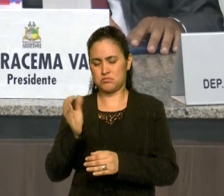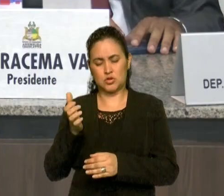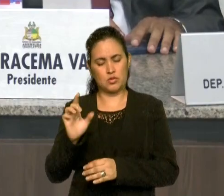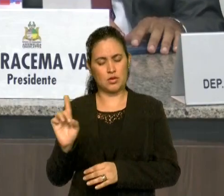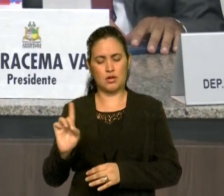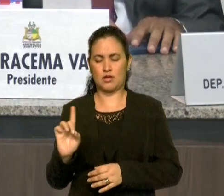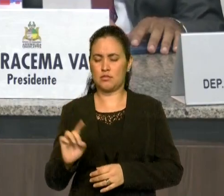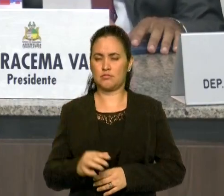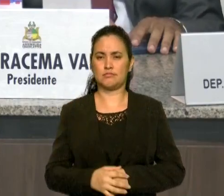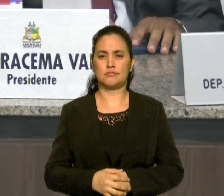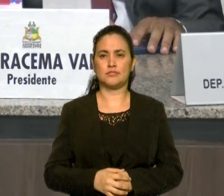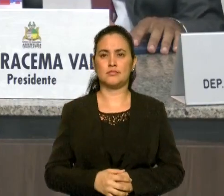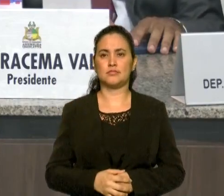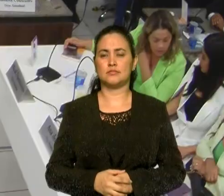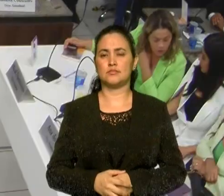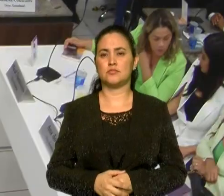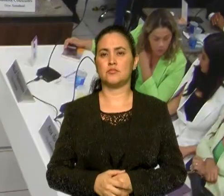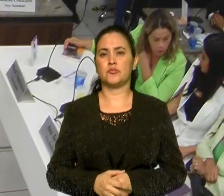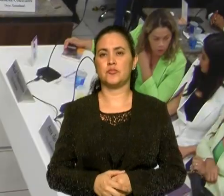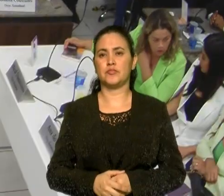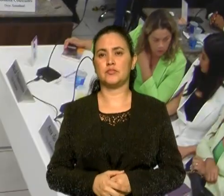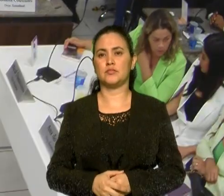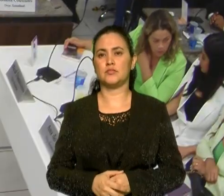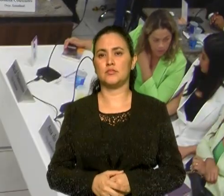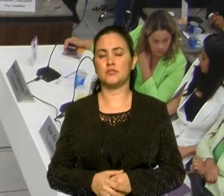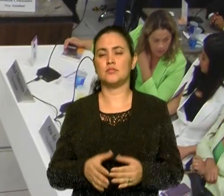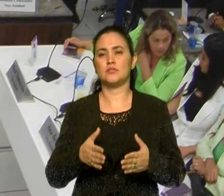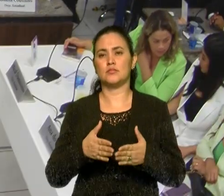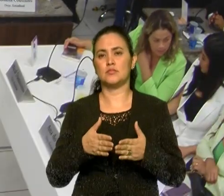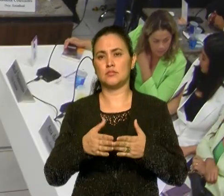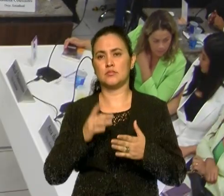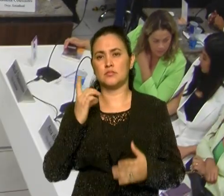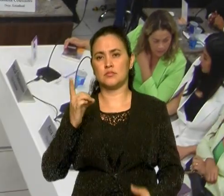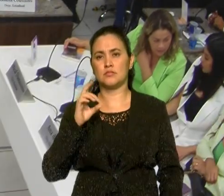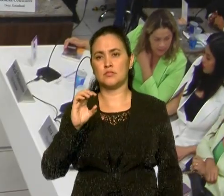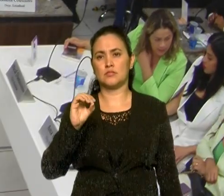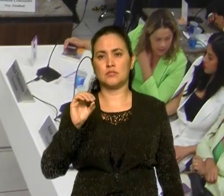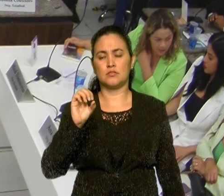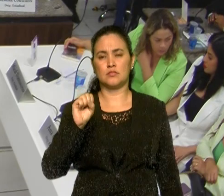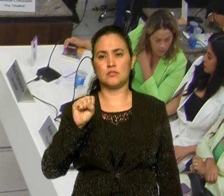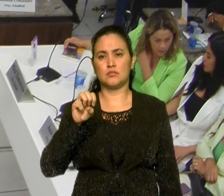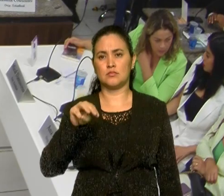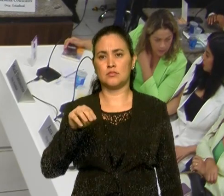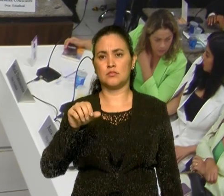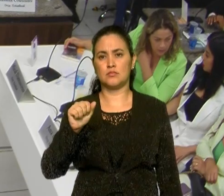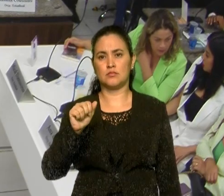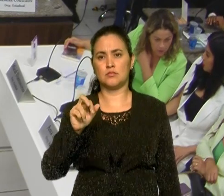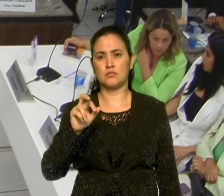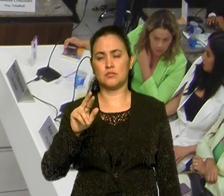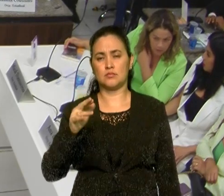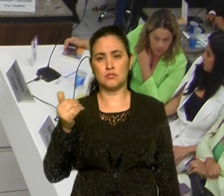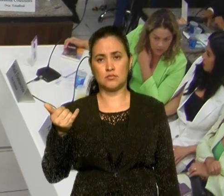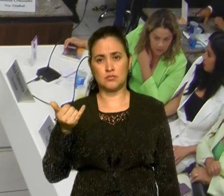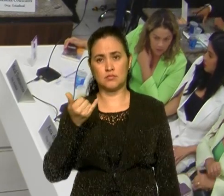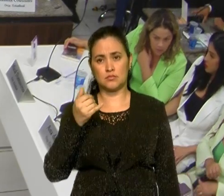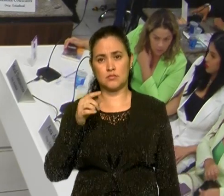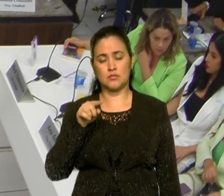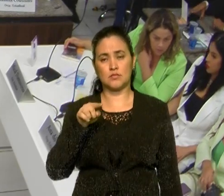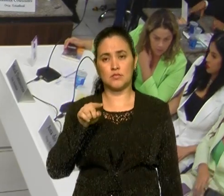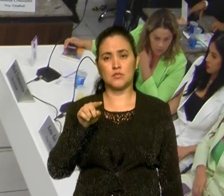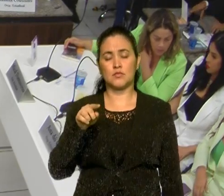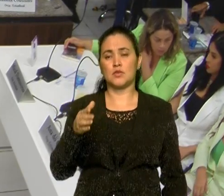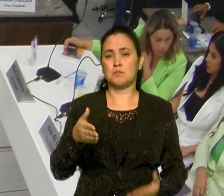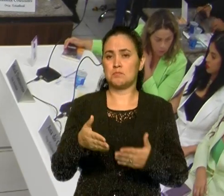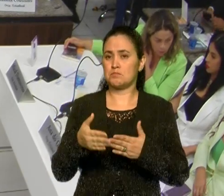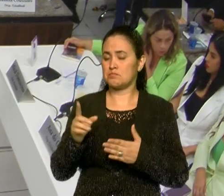Senhora presidente, só o deputado Osmar entrou em contato comigo. A senhora não pediu a votação dele online na MP